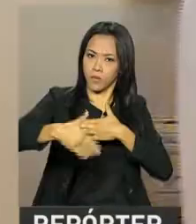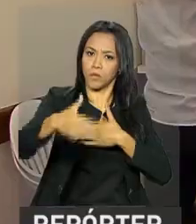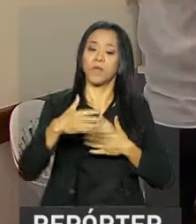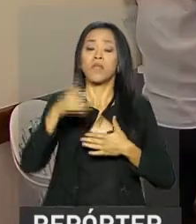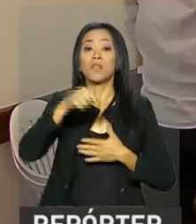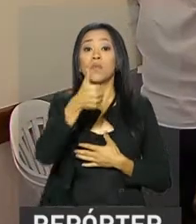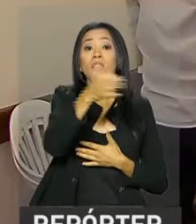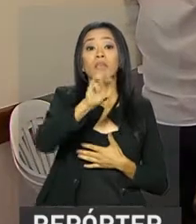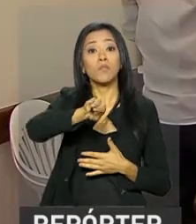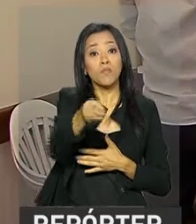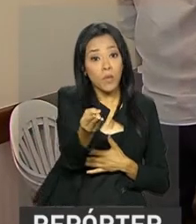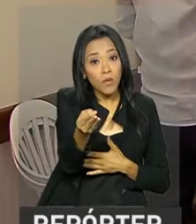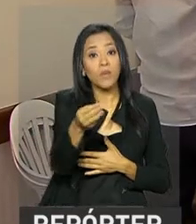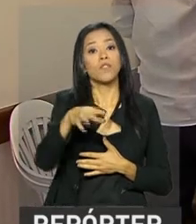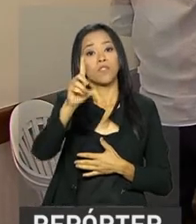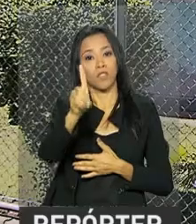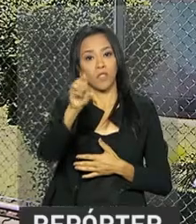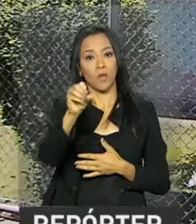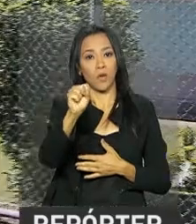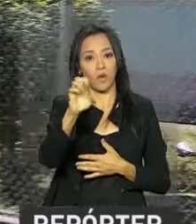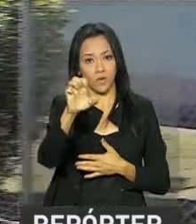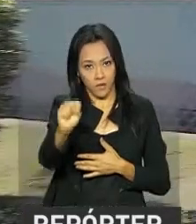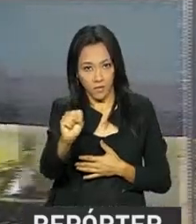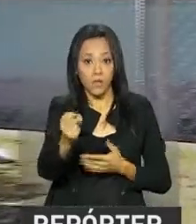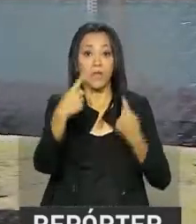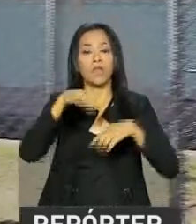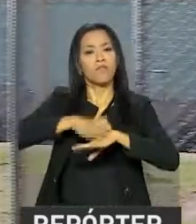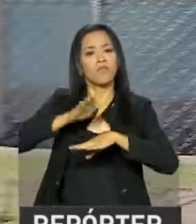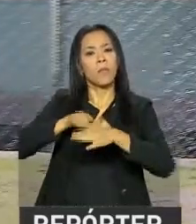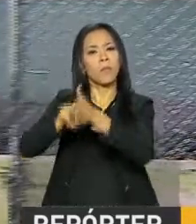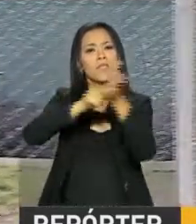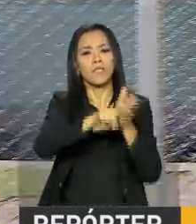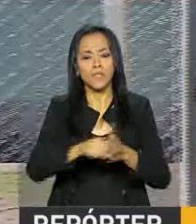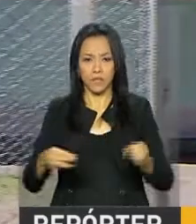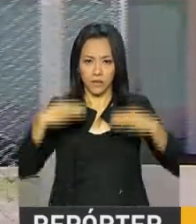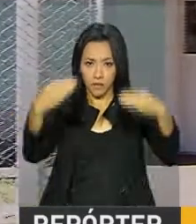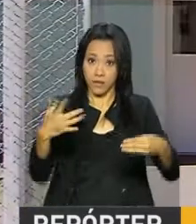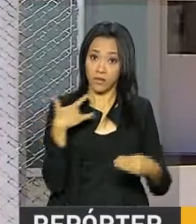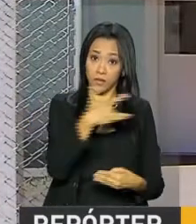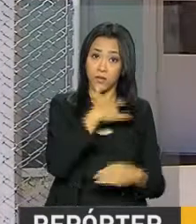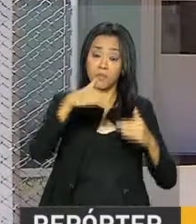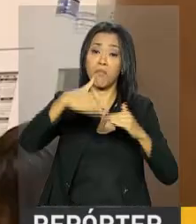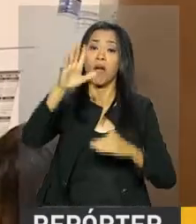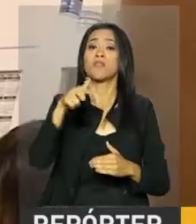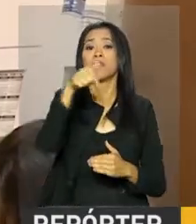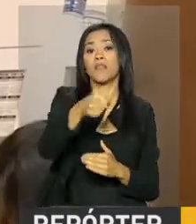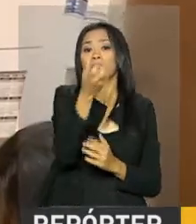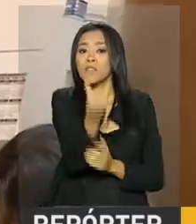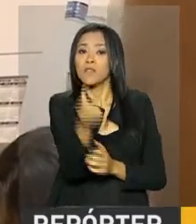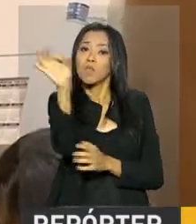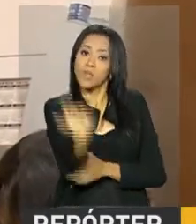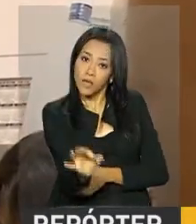de doses. De acordo com o último levantamento do Ministério da Saúde, mais de 76% do público